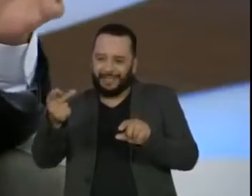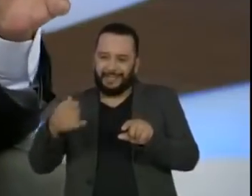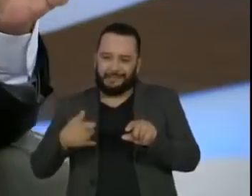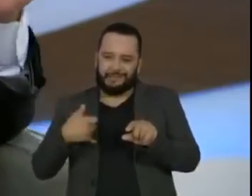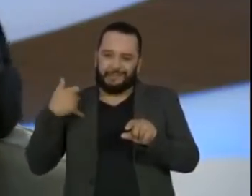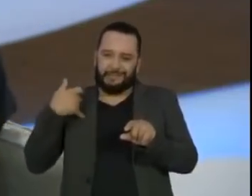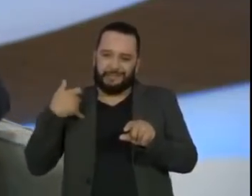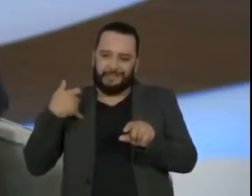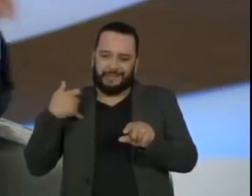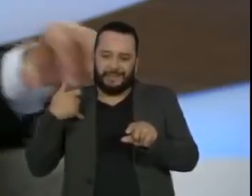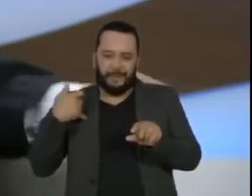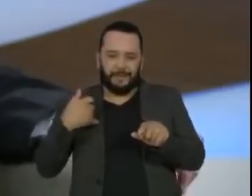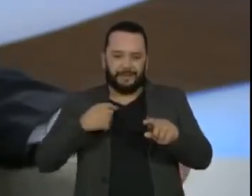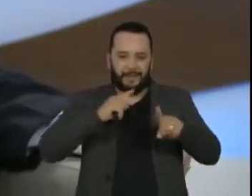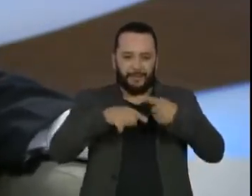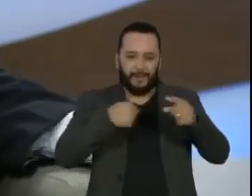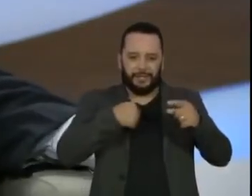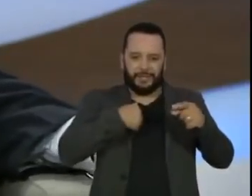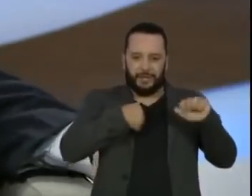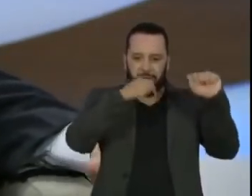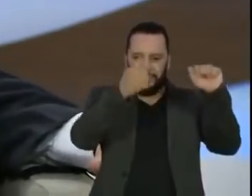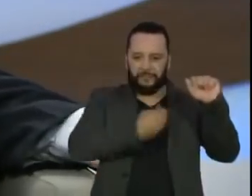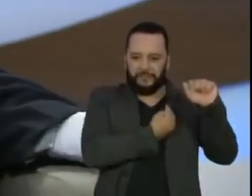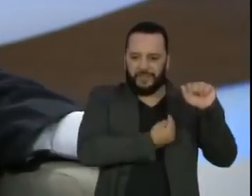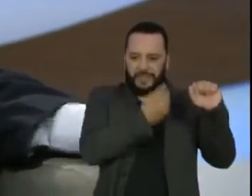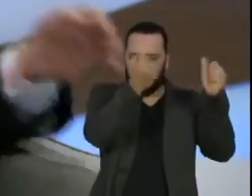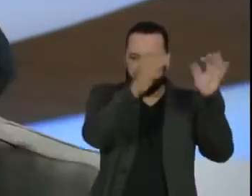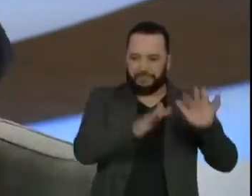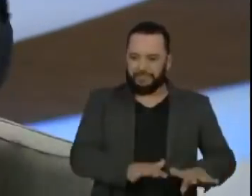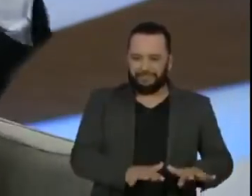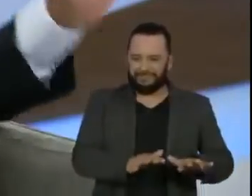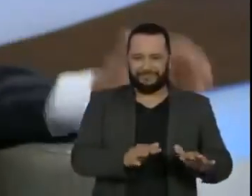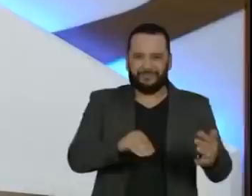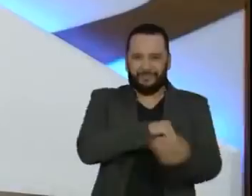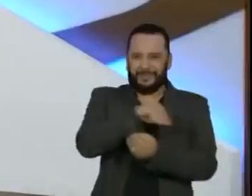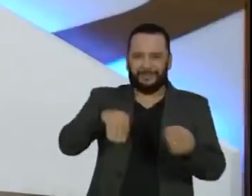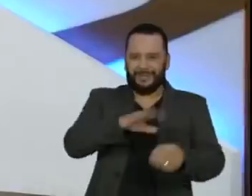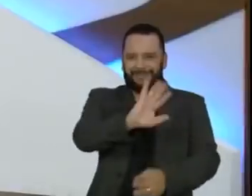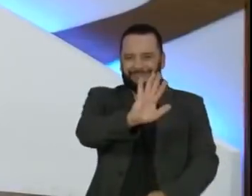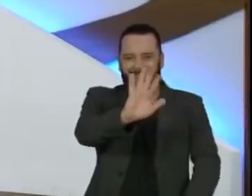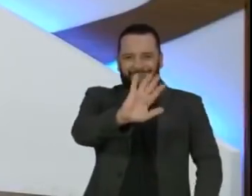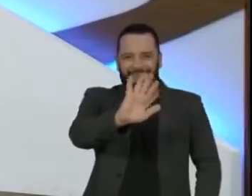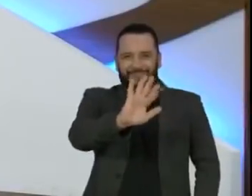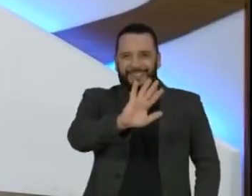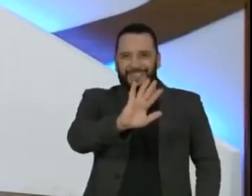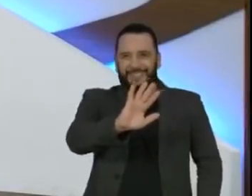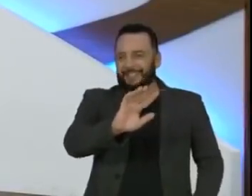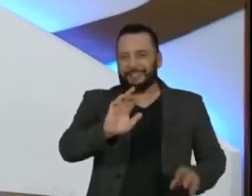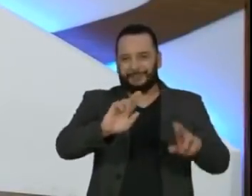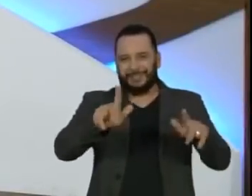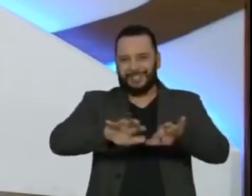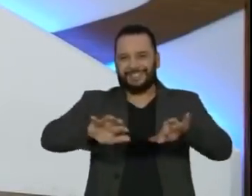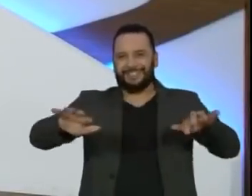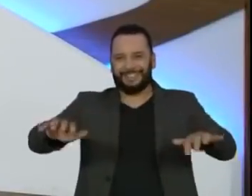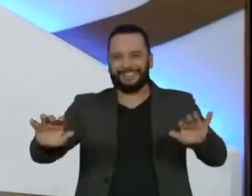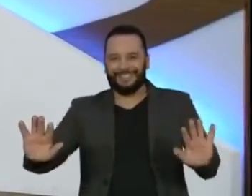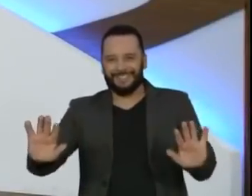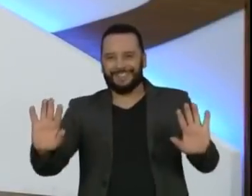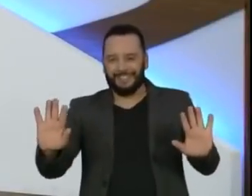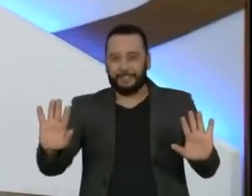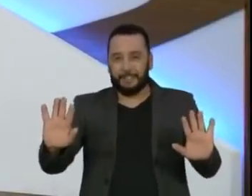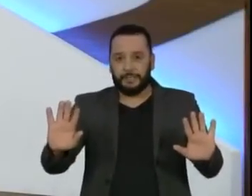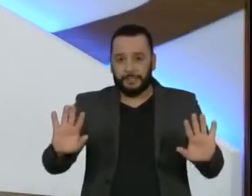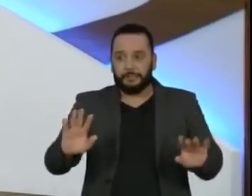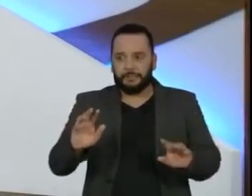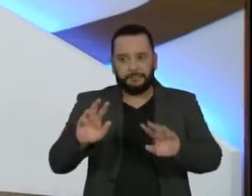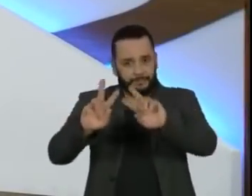de dentro de um campo racional até um filme Um Destino particular é um caminho enorme quanto